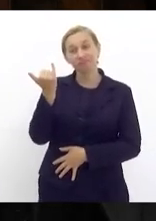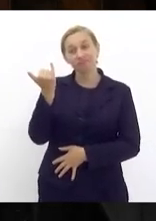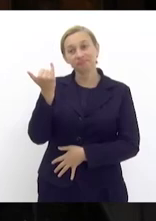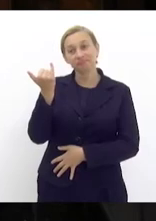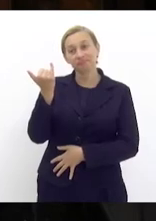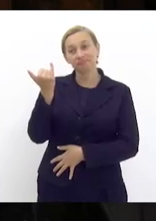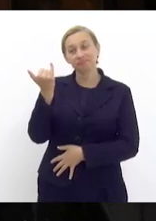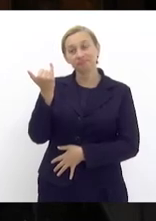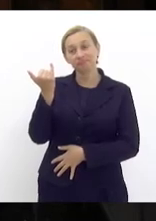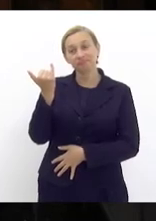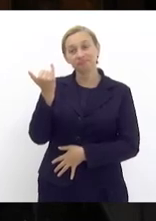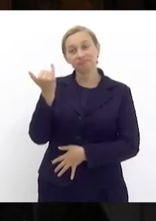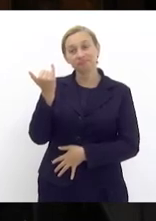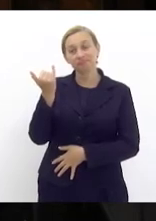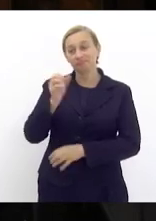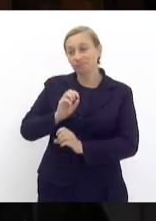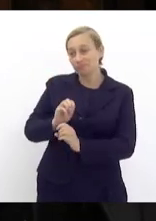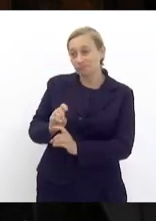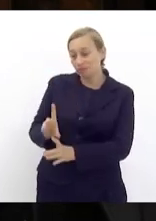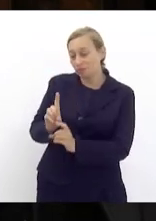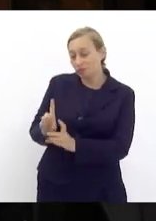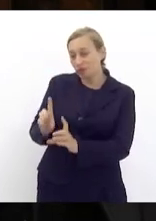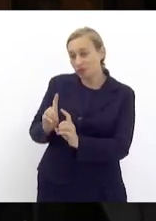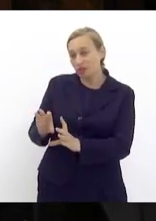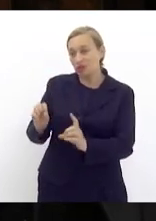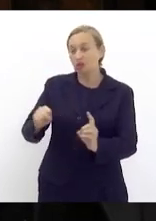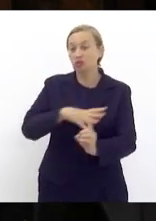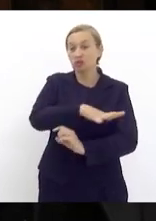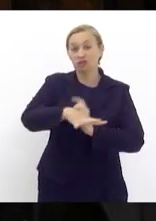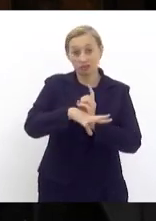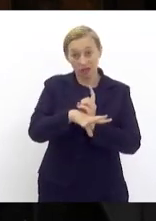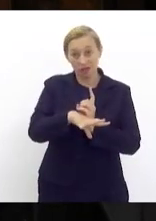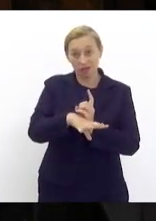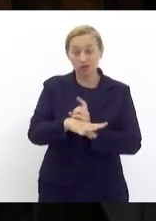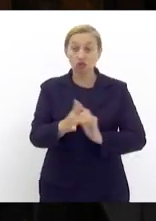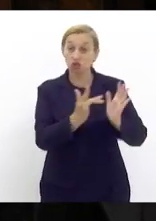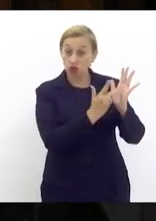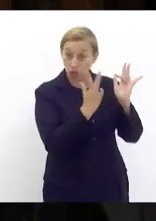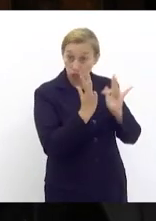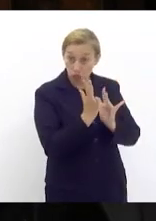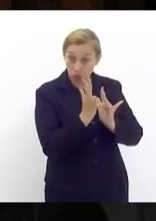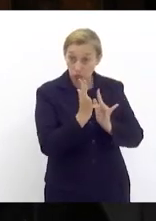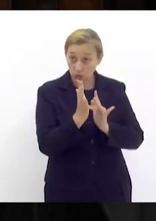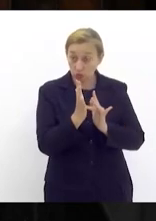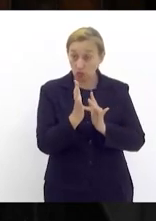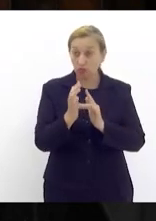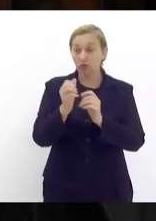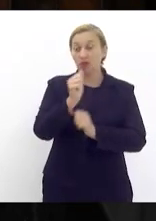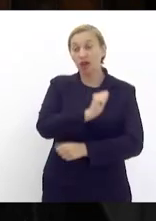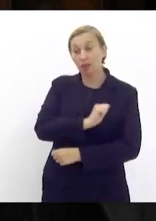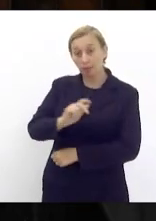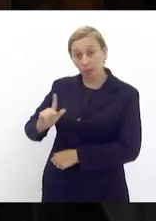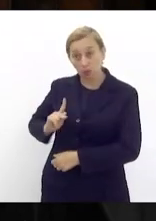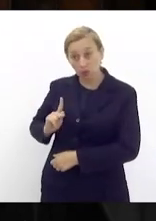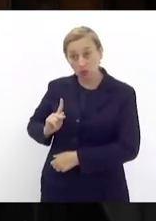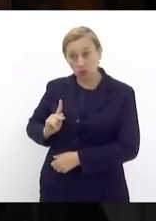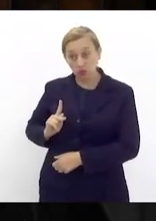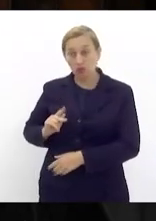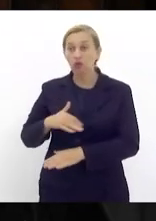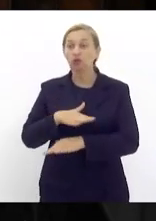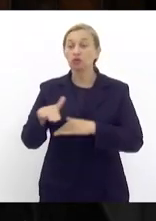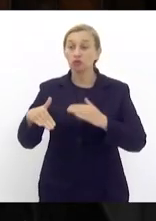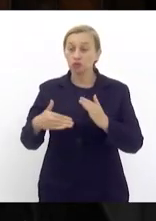de uma doutrina social. Porque tanto Jesus quanto seus apóstolos eram